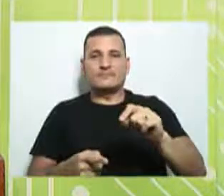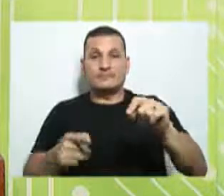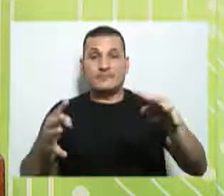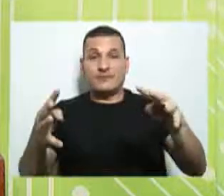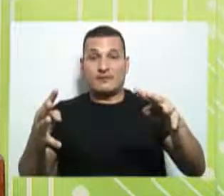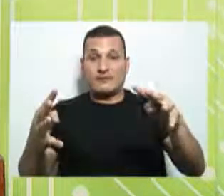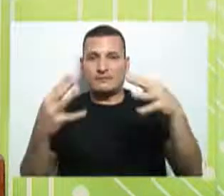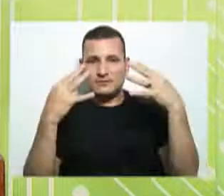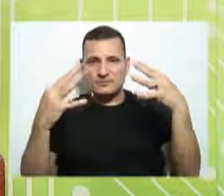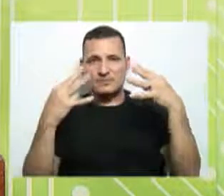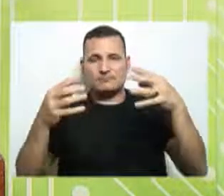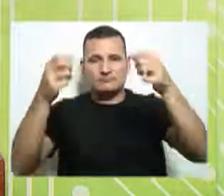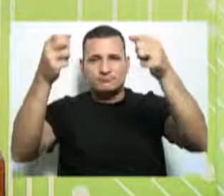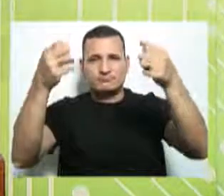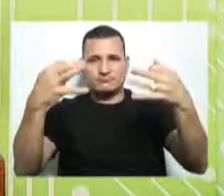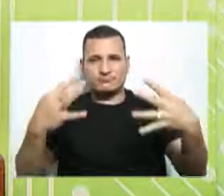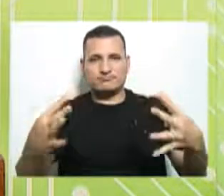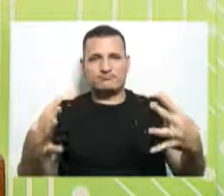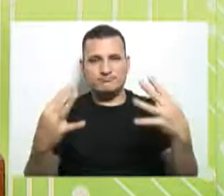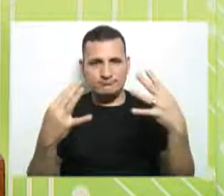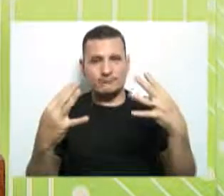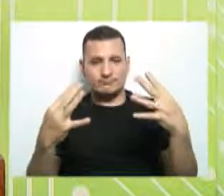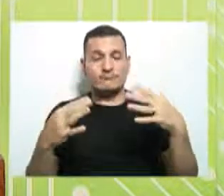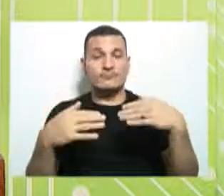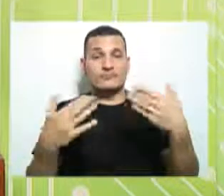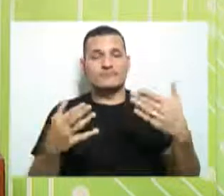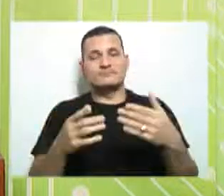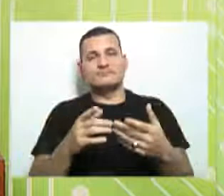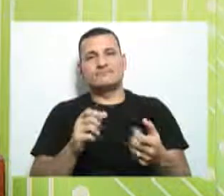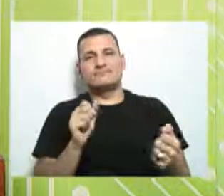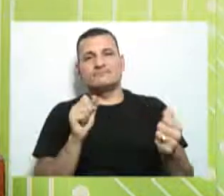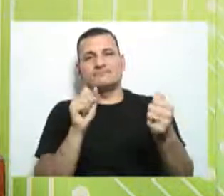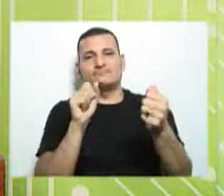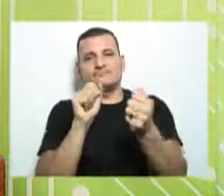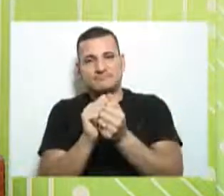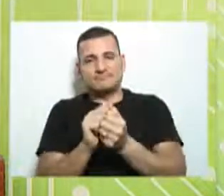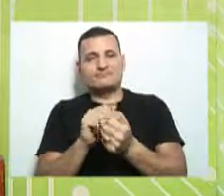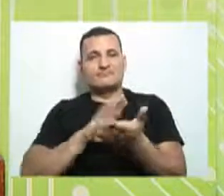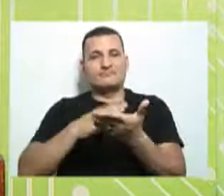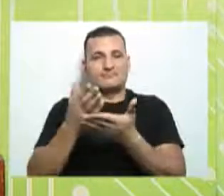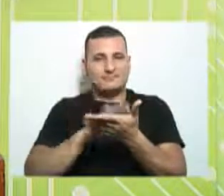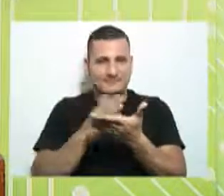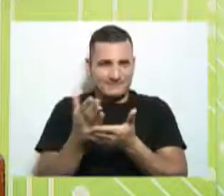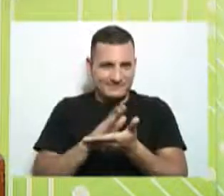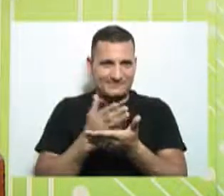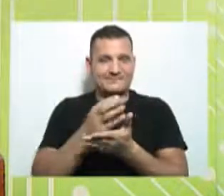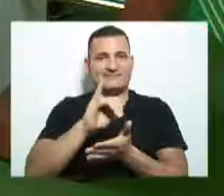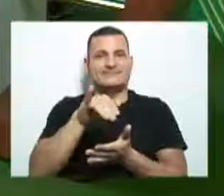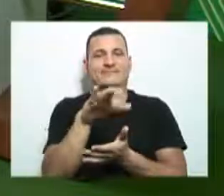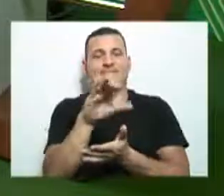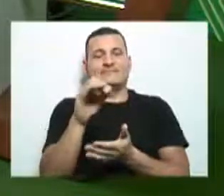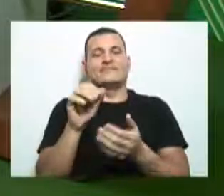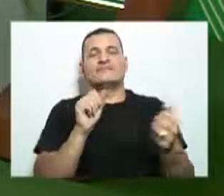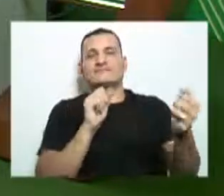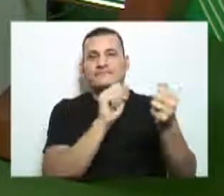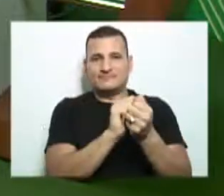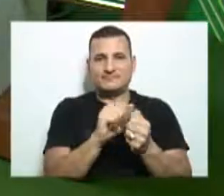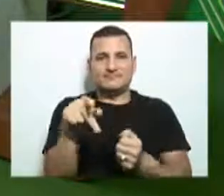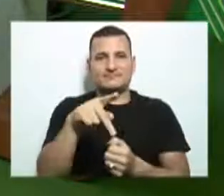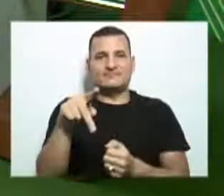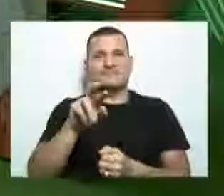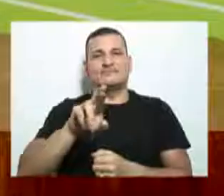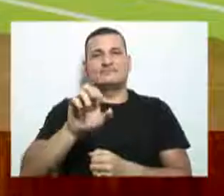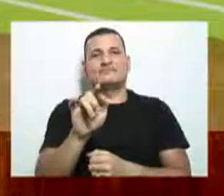hein? Muita atenção. Comigo aqui então está o professor, está o Jacó e também a professora Regina. Primeiro, professora Regina, por